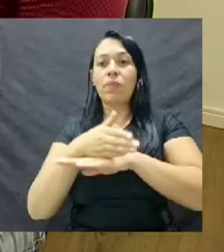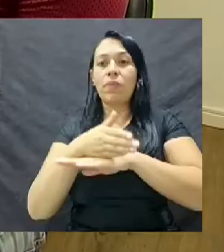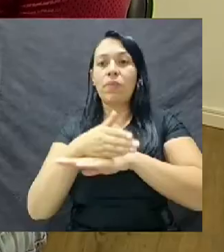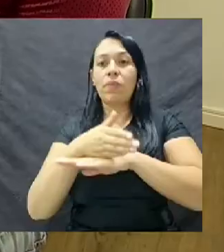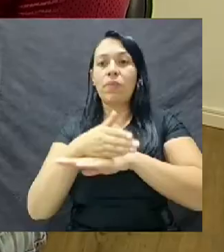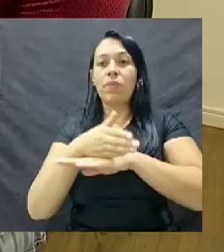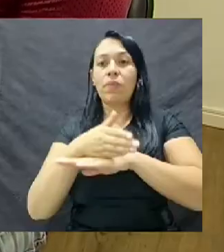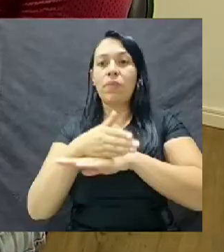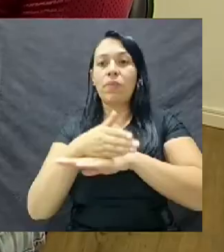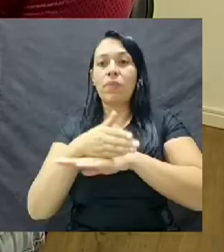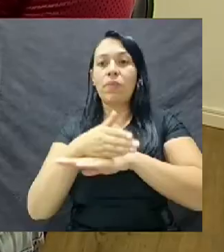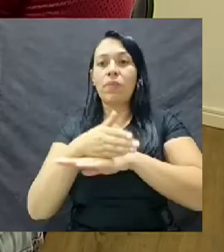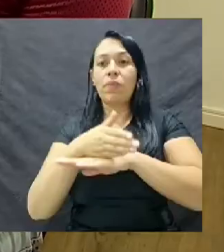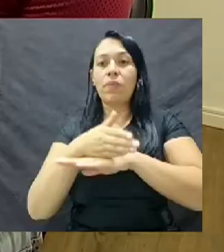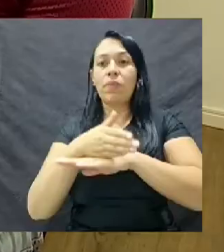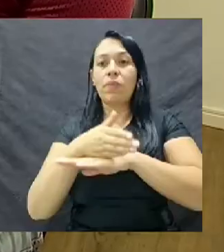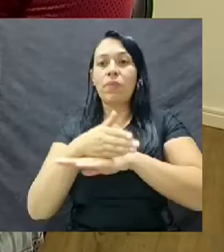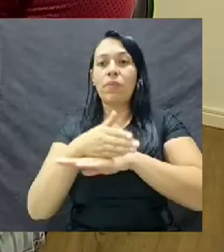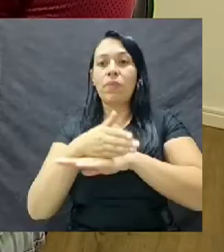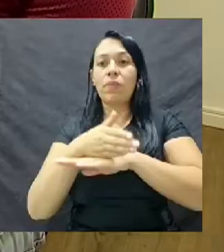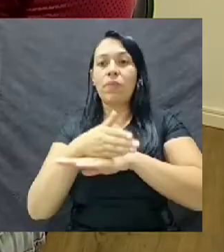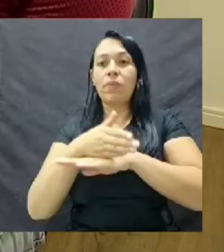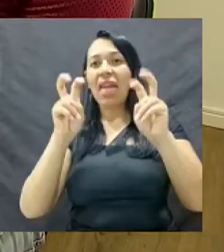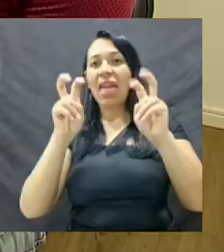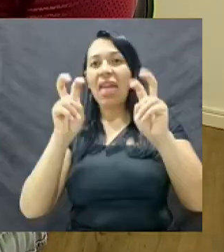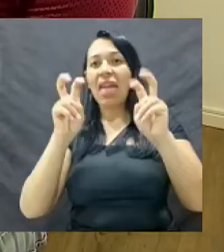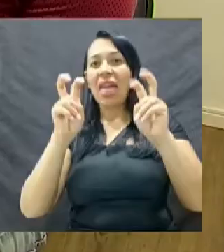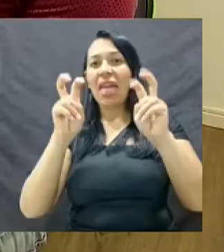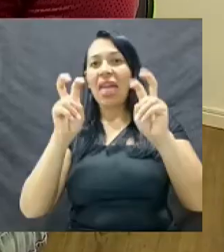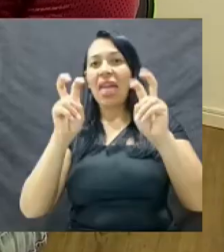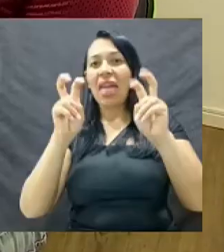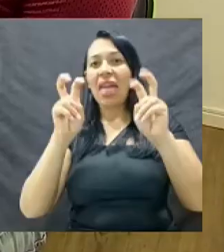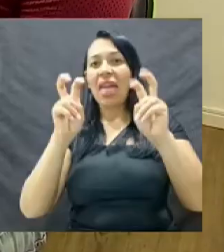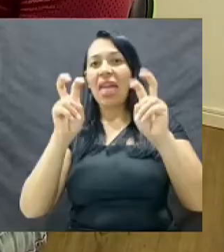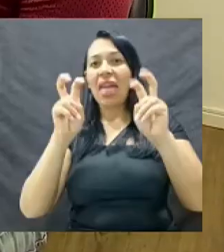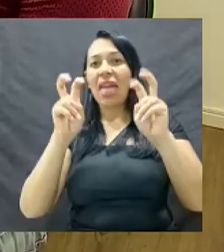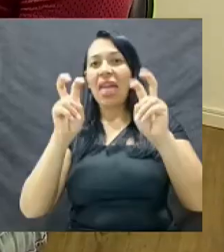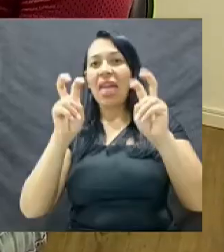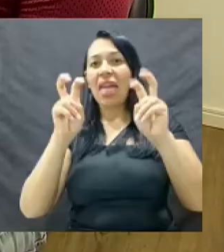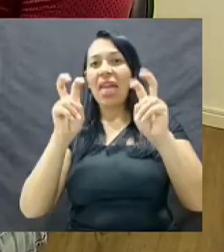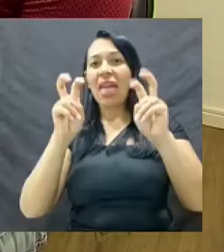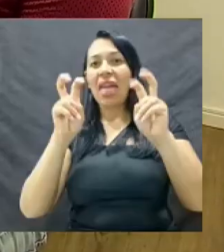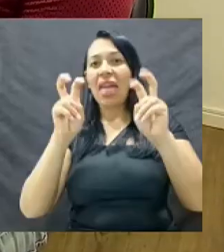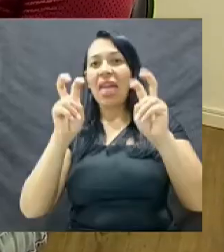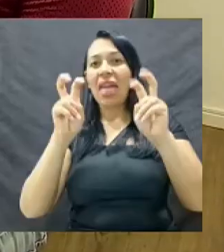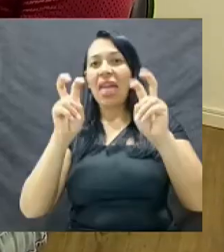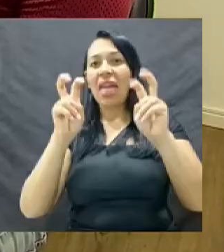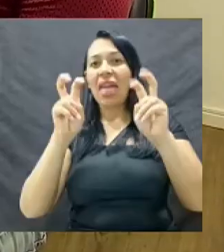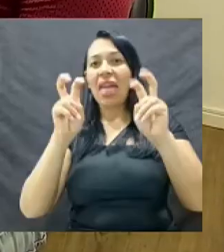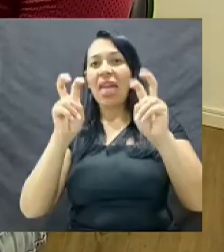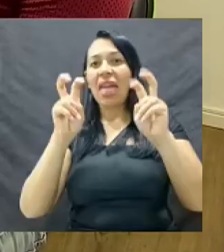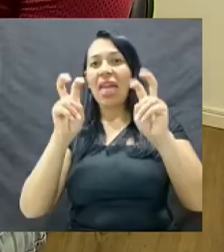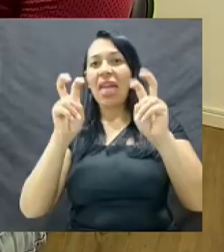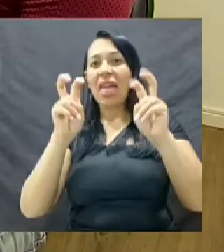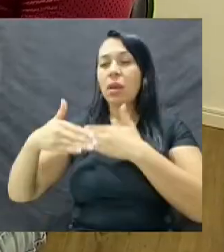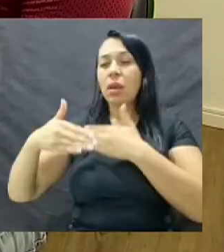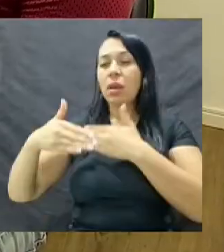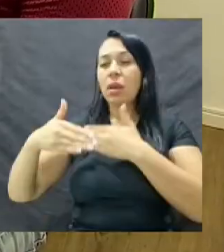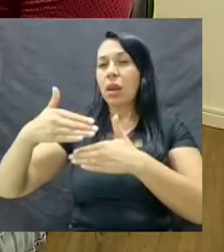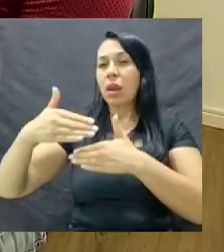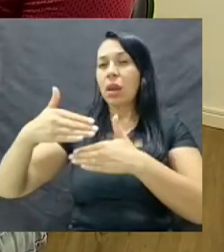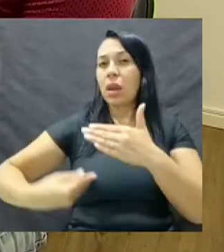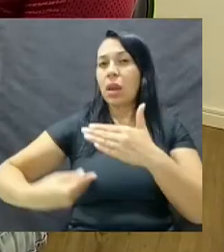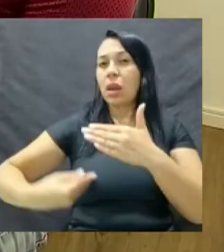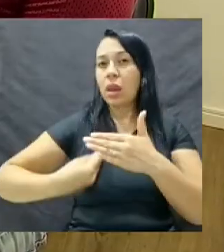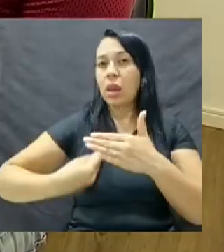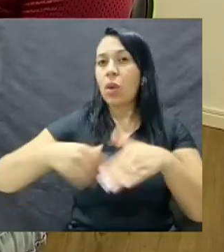gente começar, Ronan, você tem uma longa trajetória no serviço público até chegar a seu cargo atual? Rafael,